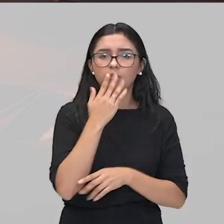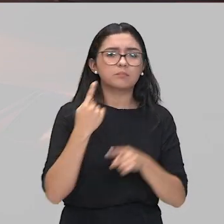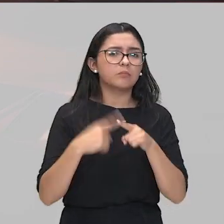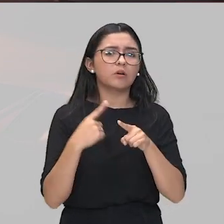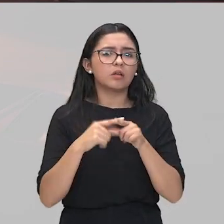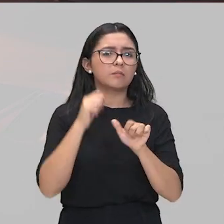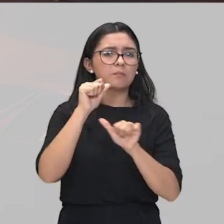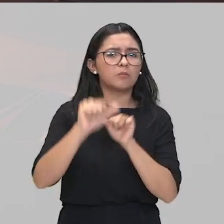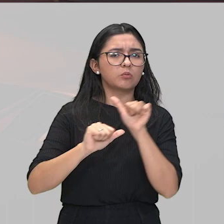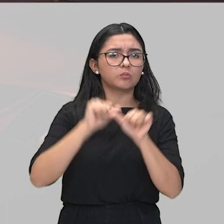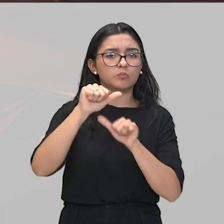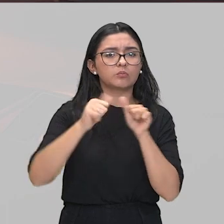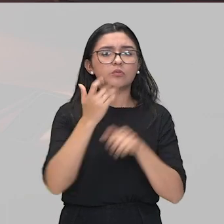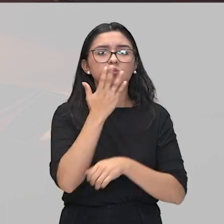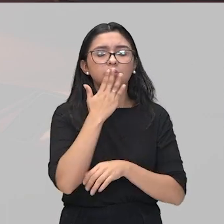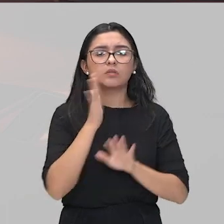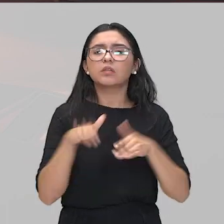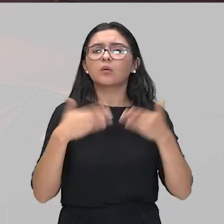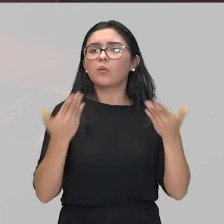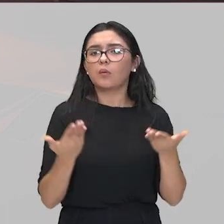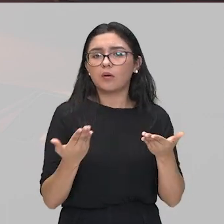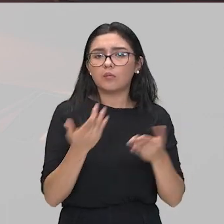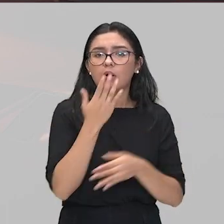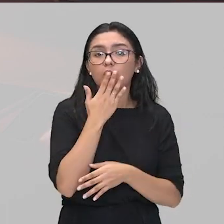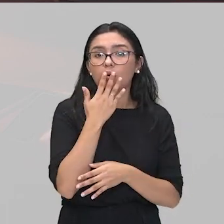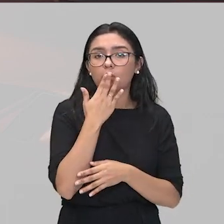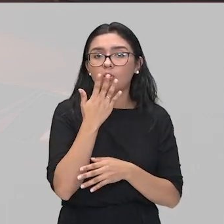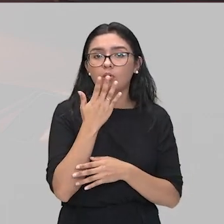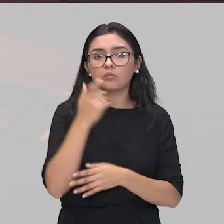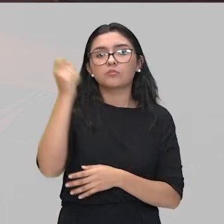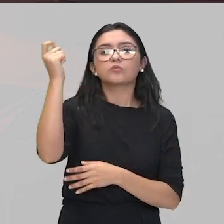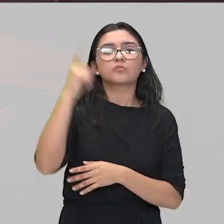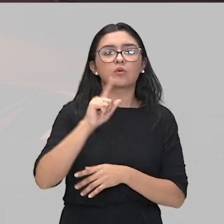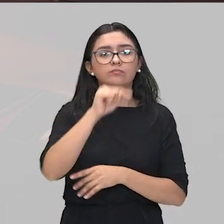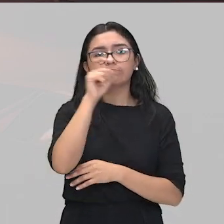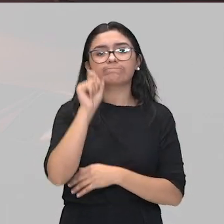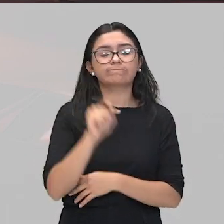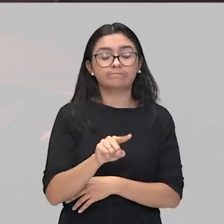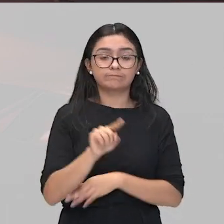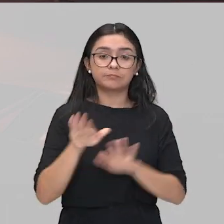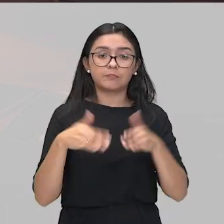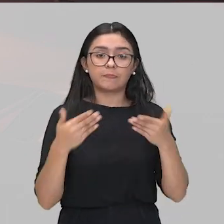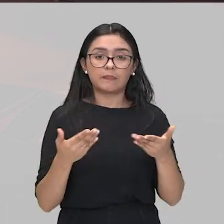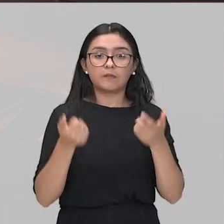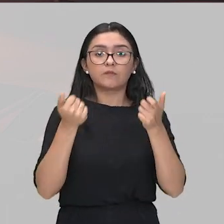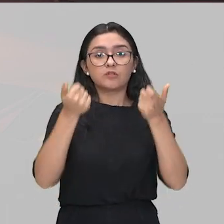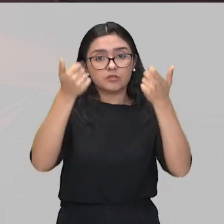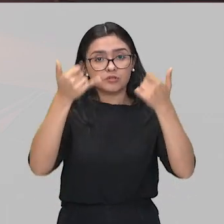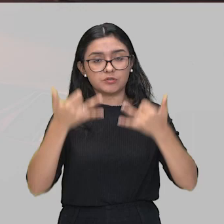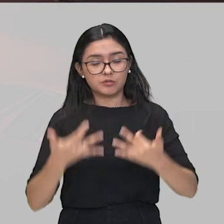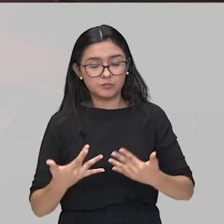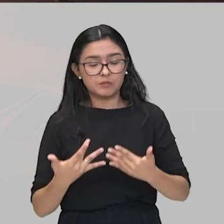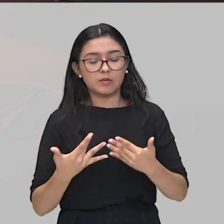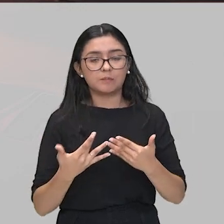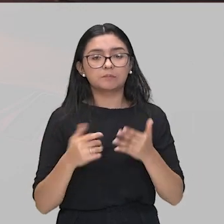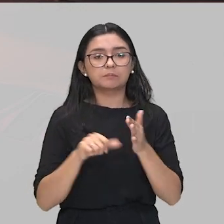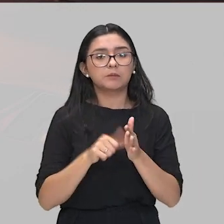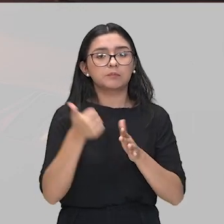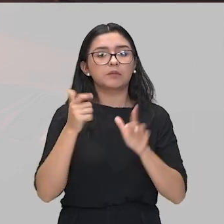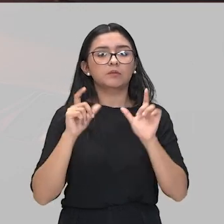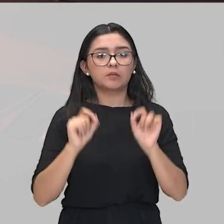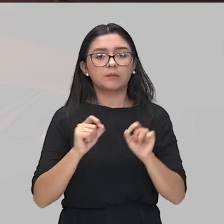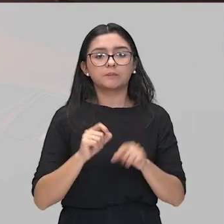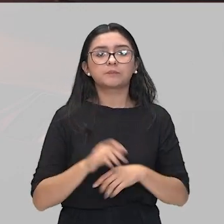cor? E, aliás, qual é a cor do sol de fato? Para explicar isso, eu vou te falar primeiro o que é espalhamento da luz. Pessoal,